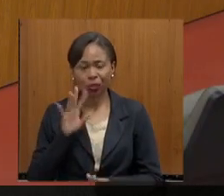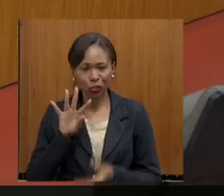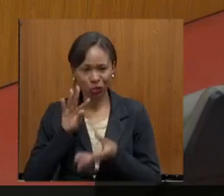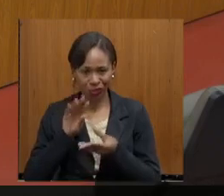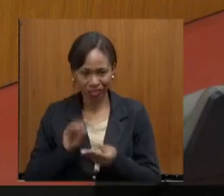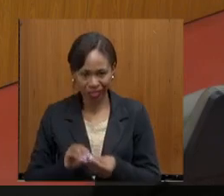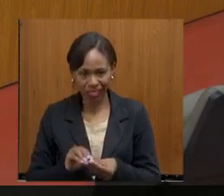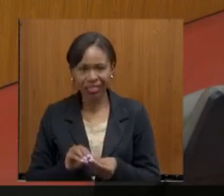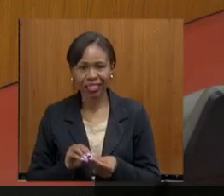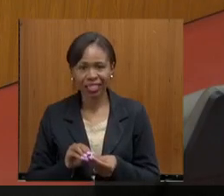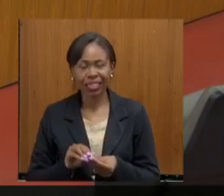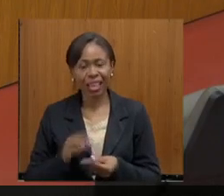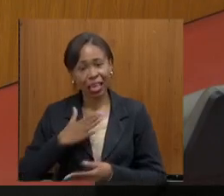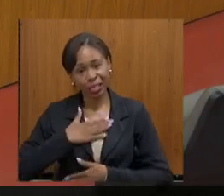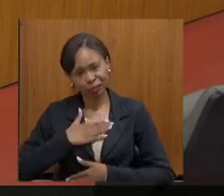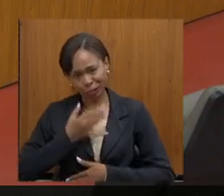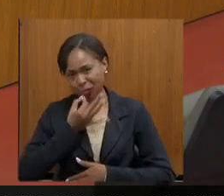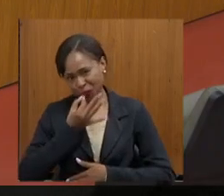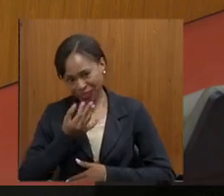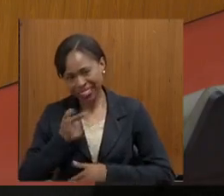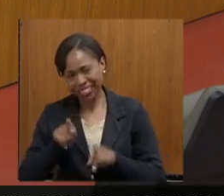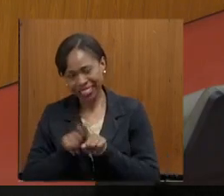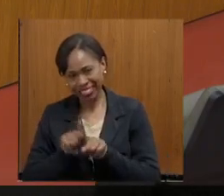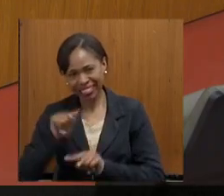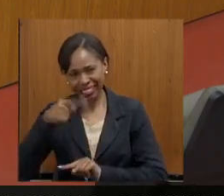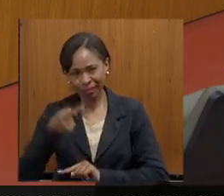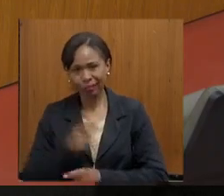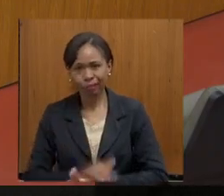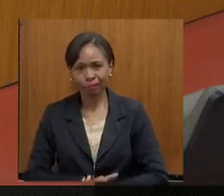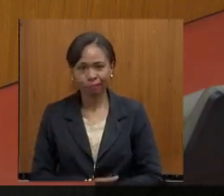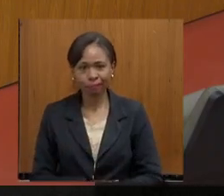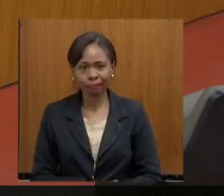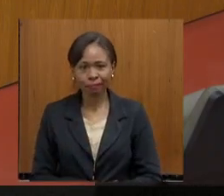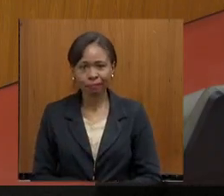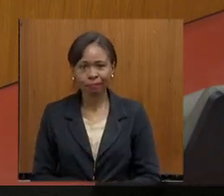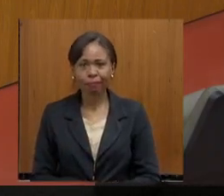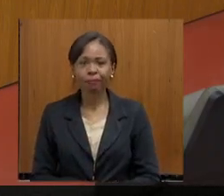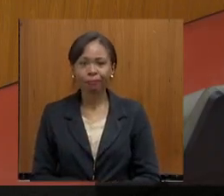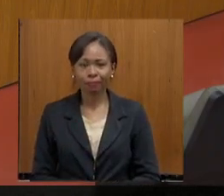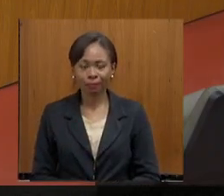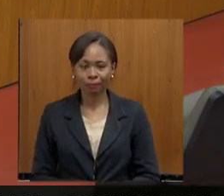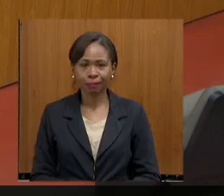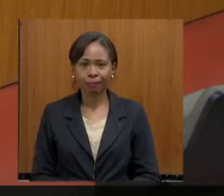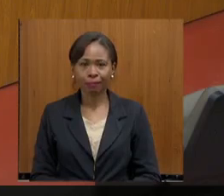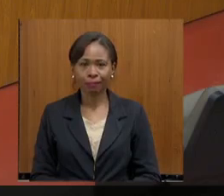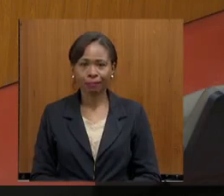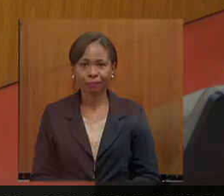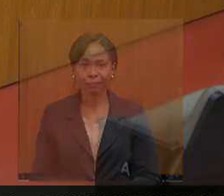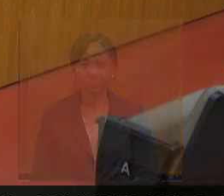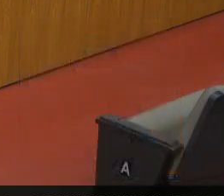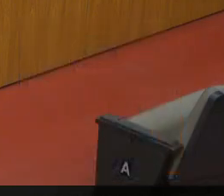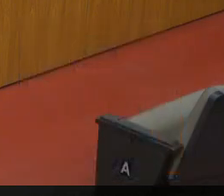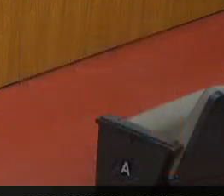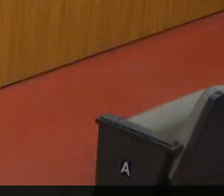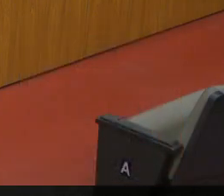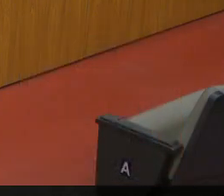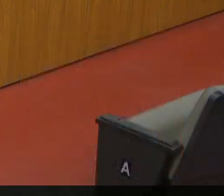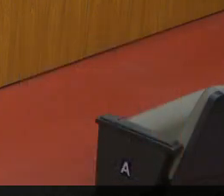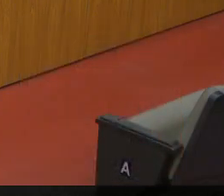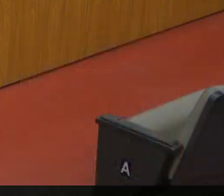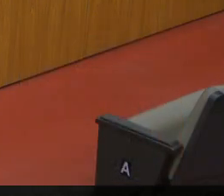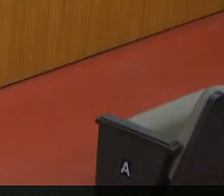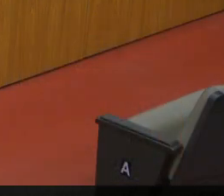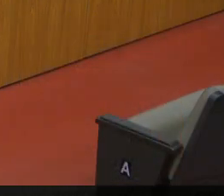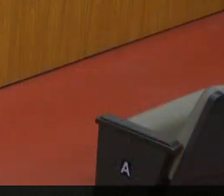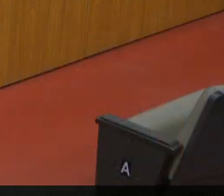aqui também deixar as minhas indagações o presidente mais de Moras é só direto ao ponto